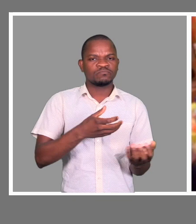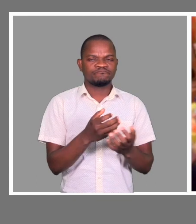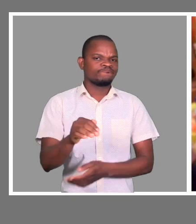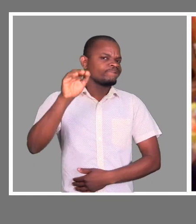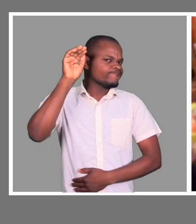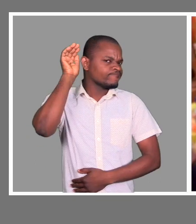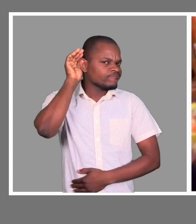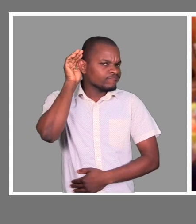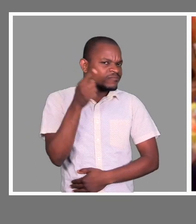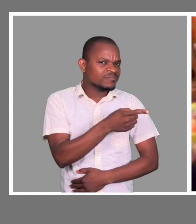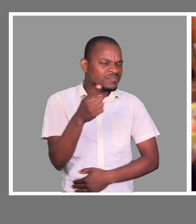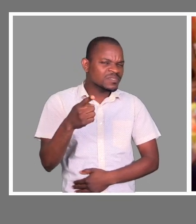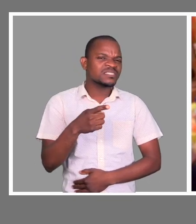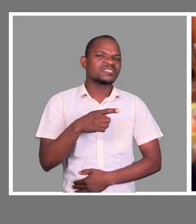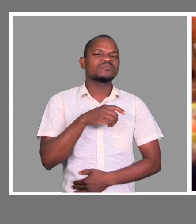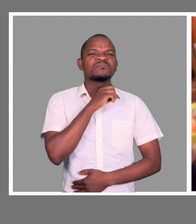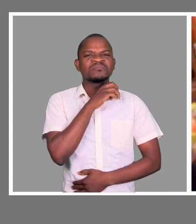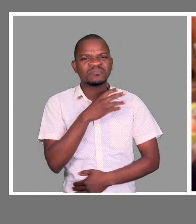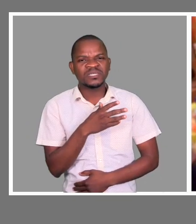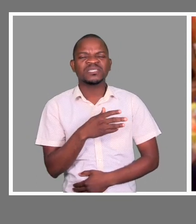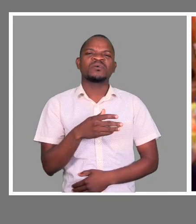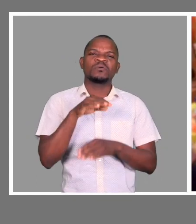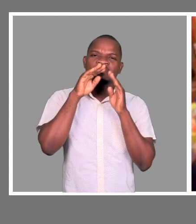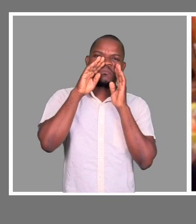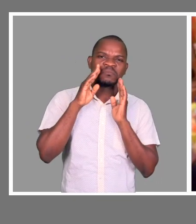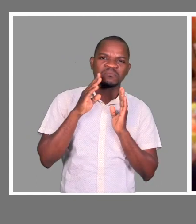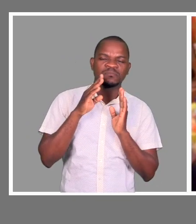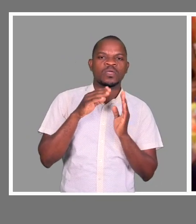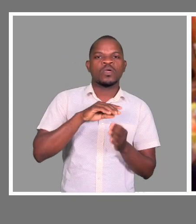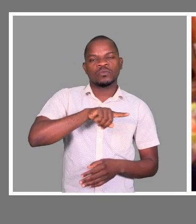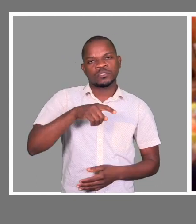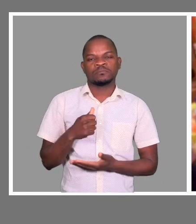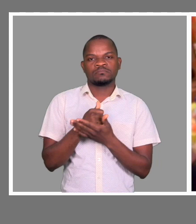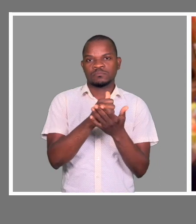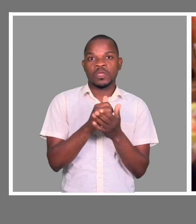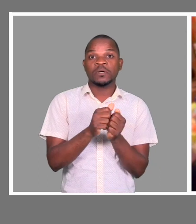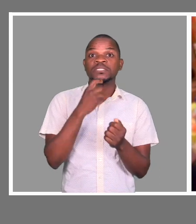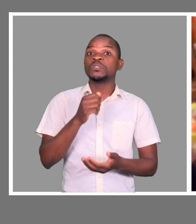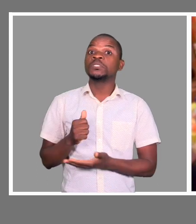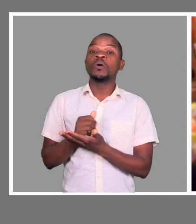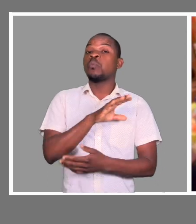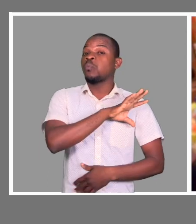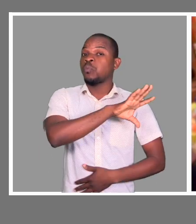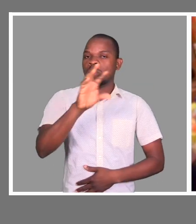o nosso apoio da melhor forma possível. Não fazemos maravilhas, não podemos prometer isto, mas